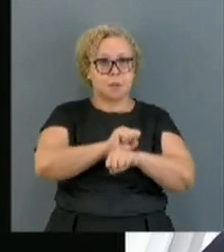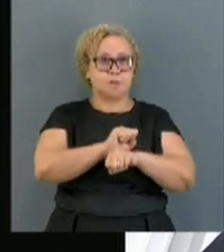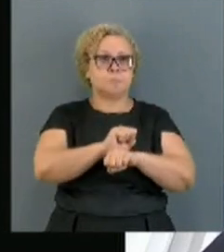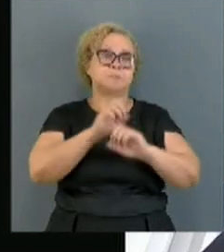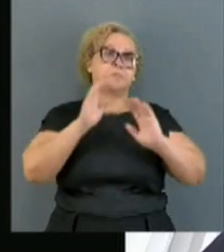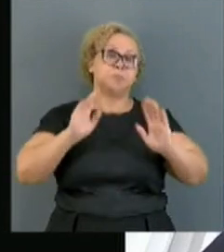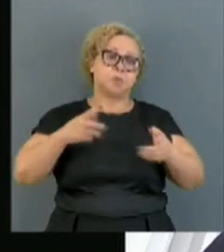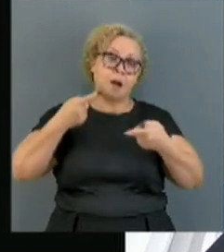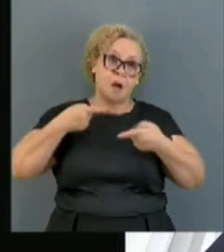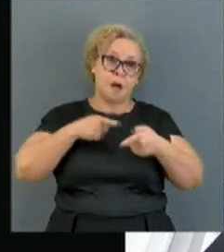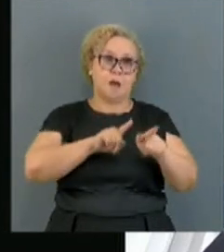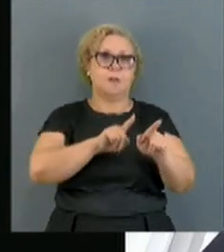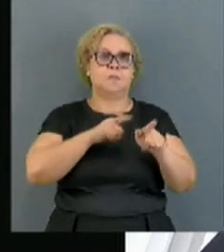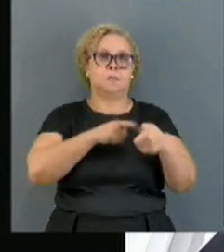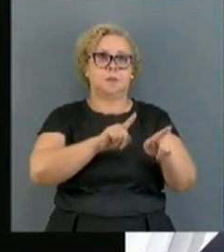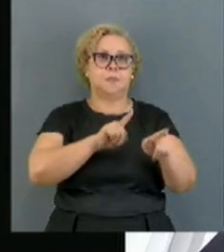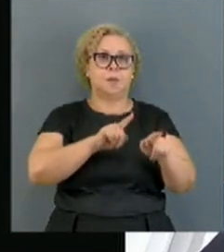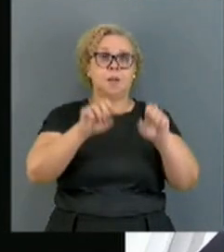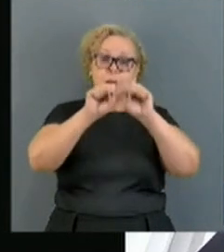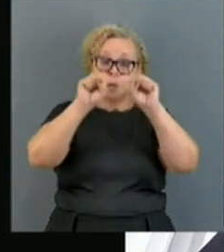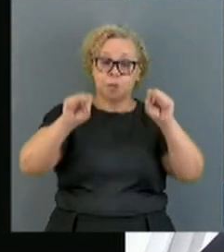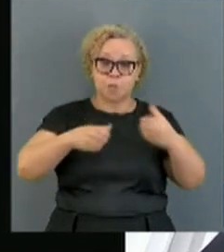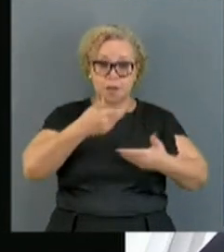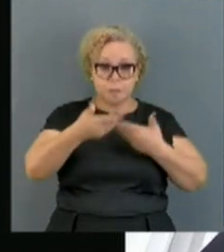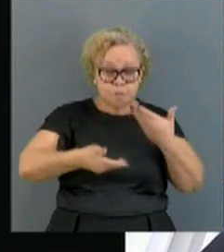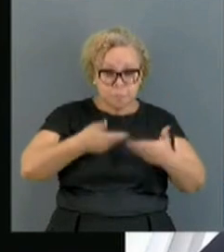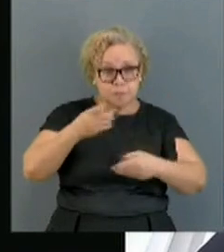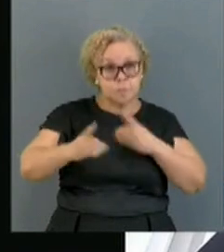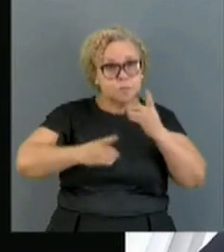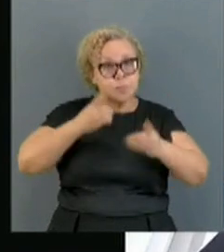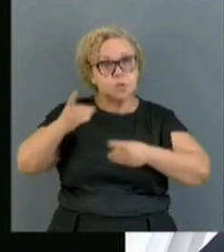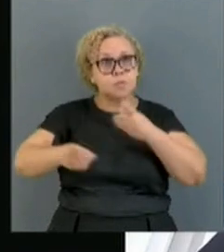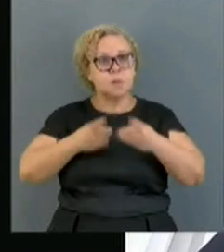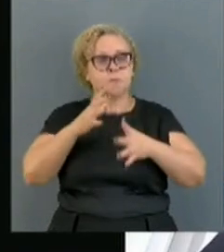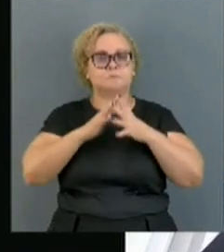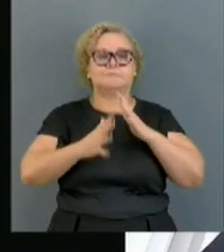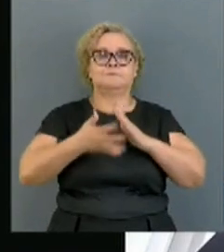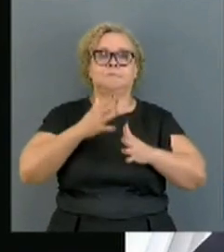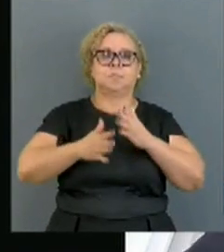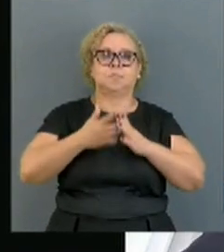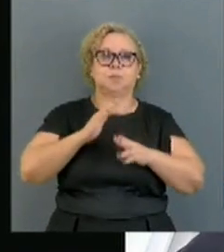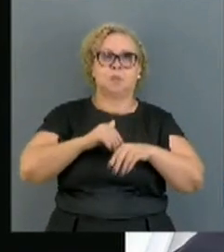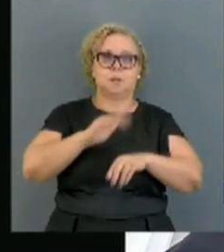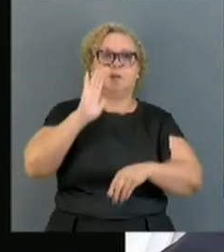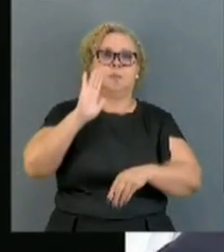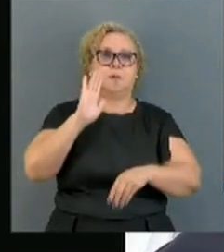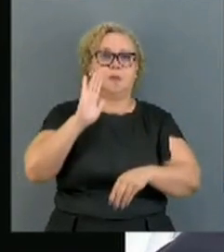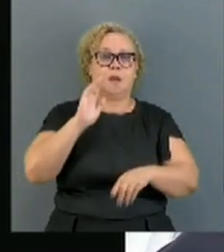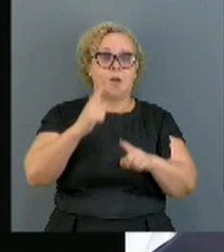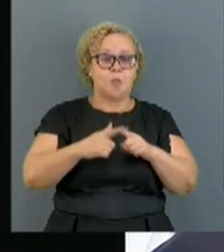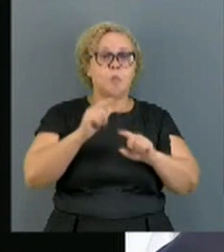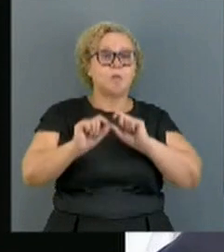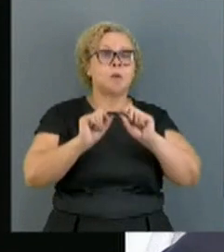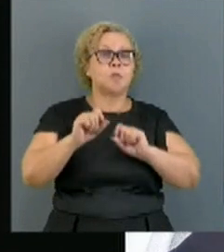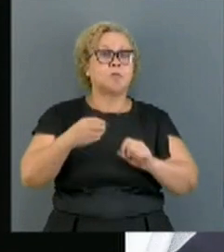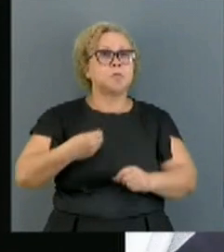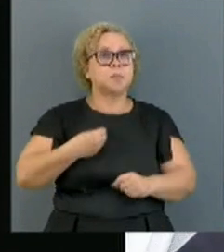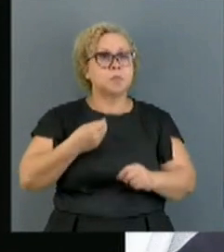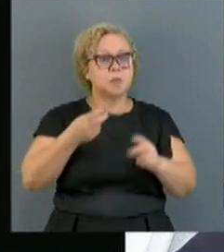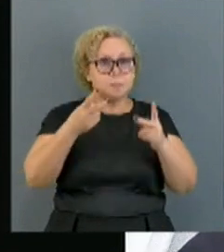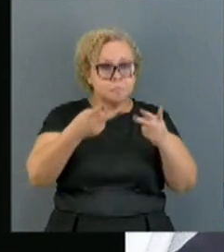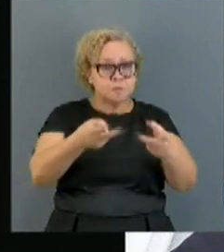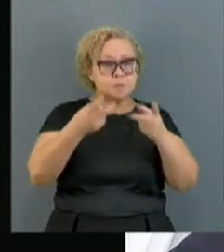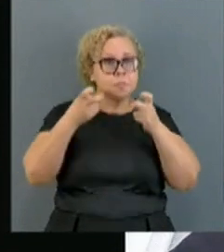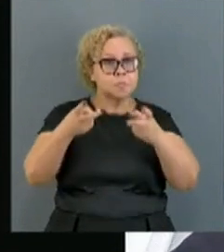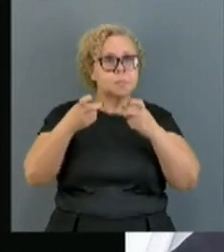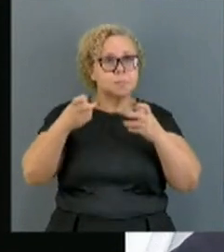desafiador. Num sistema dinâmico é muito mais complicado. Por quê? Porque o que nós estamos vendo hoje não